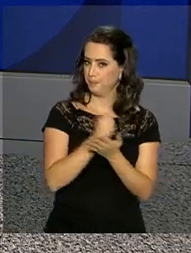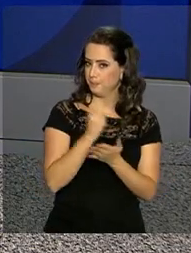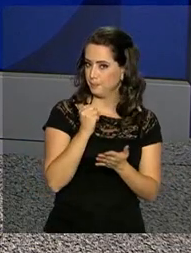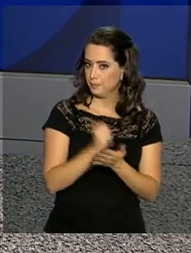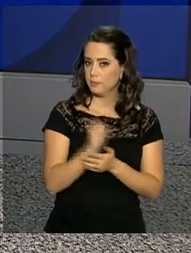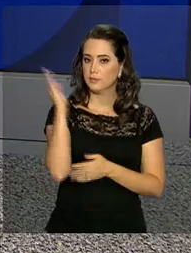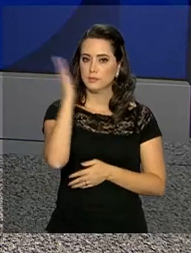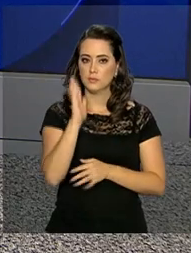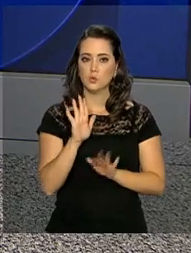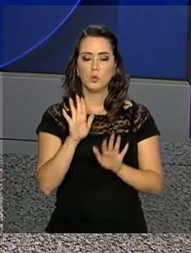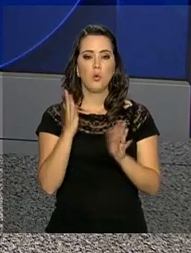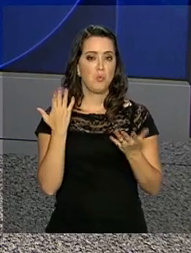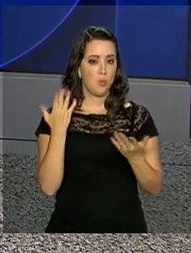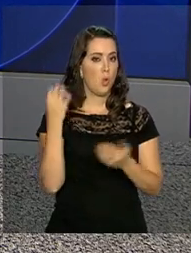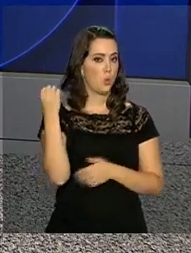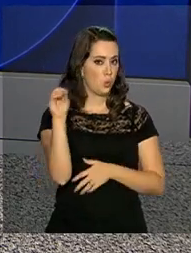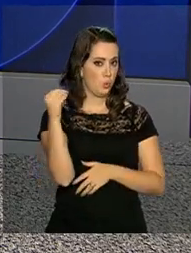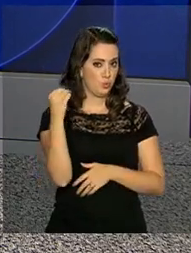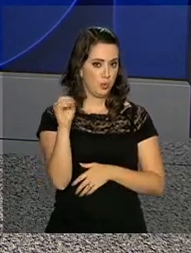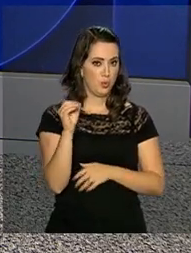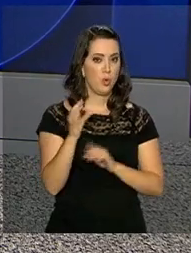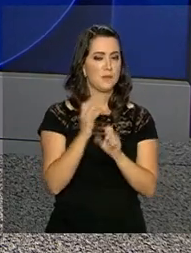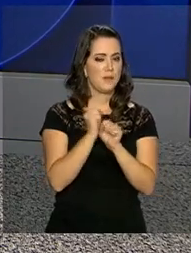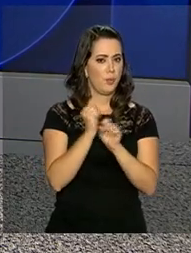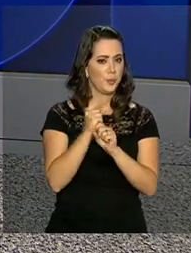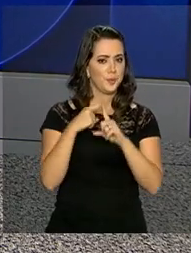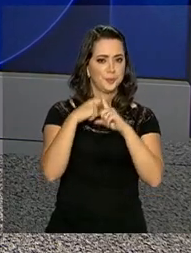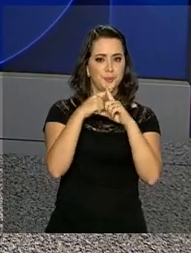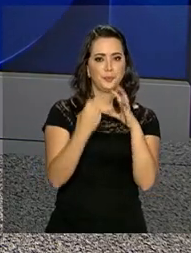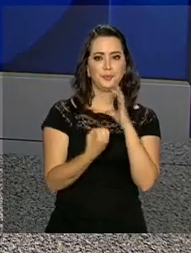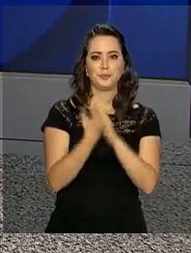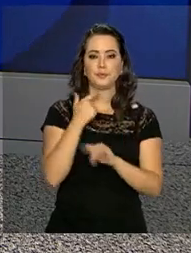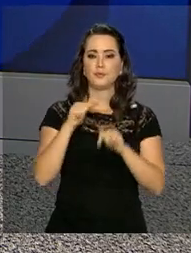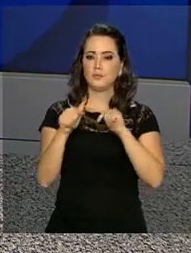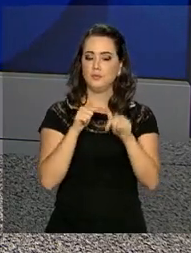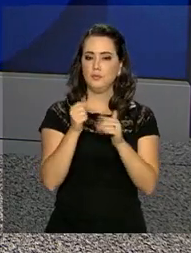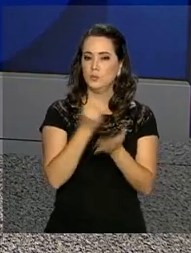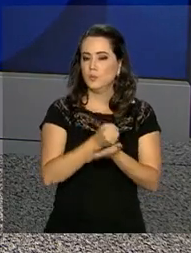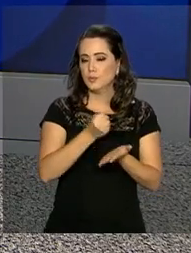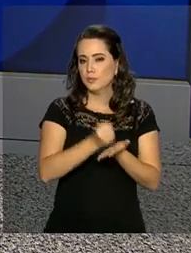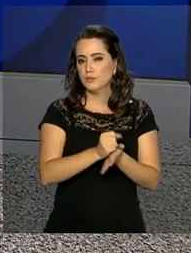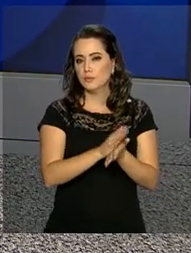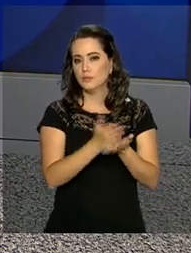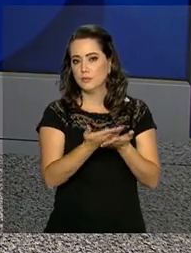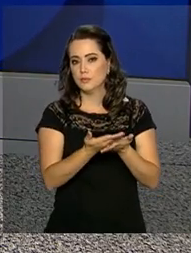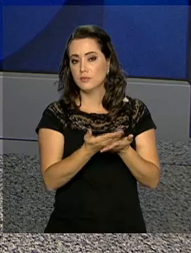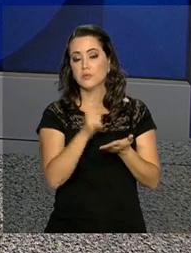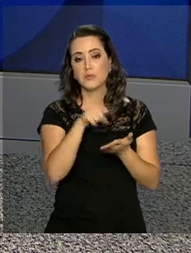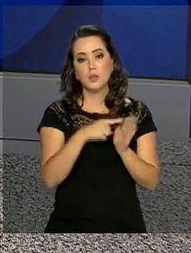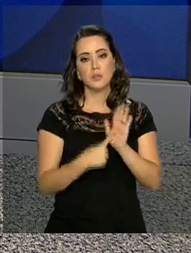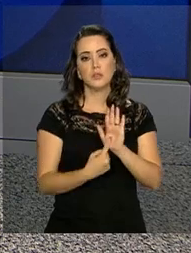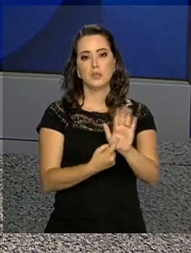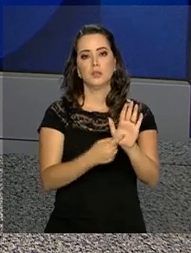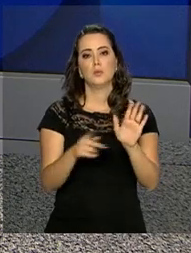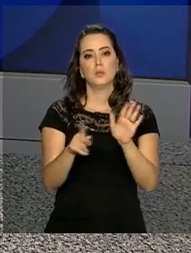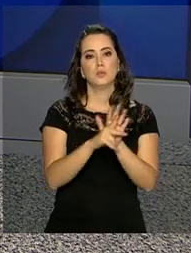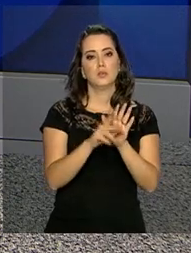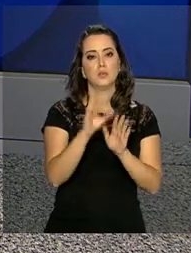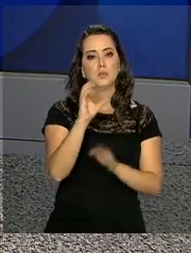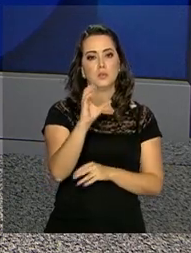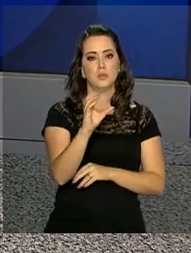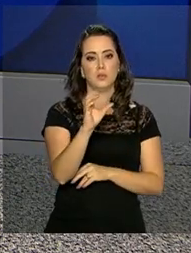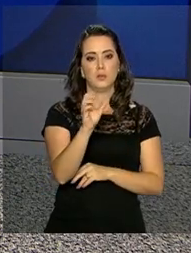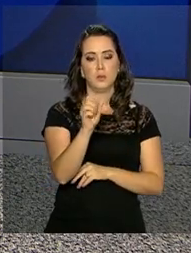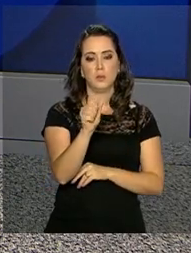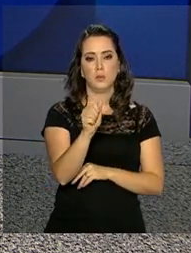emprego formal, o Brasil terminou o mês de outubro com saldo positivo na geração de vagas com carteira assinada. É o que mostram os dados do